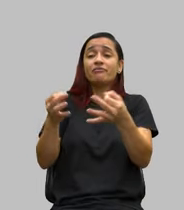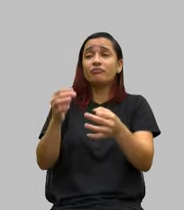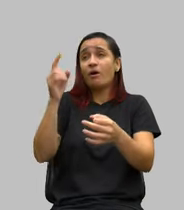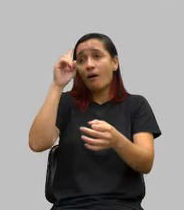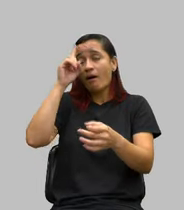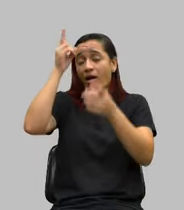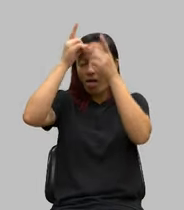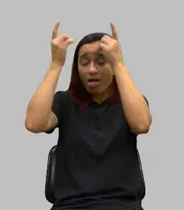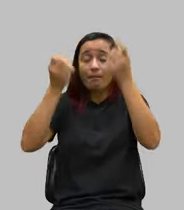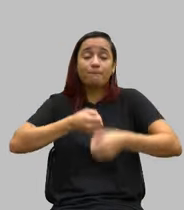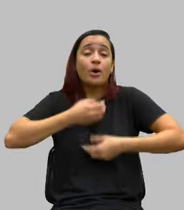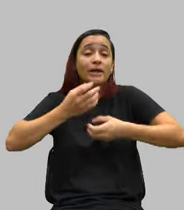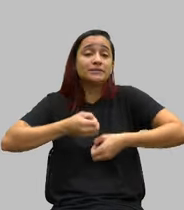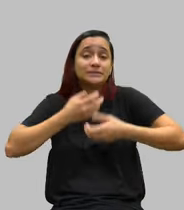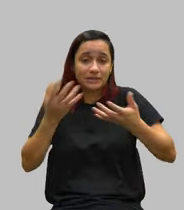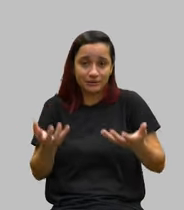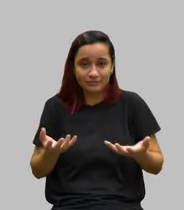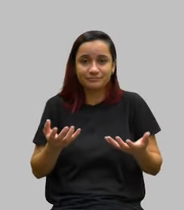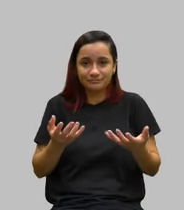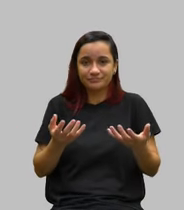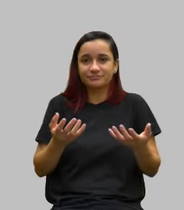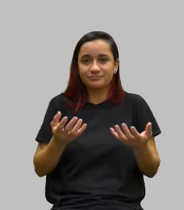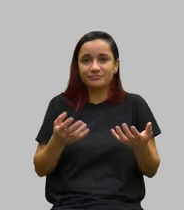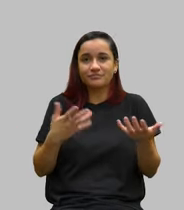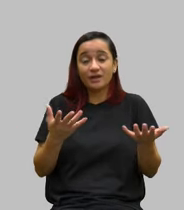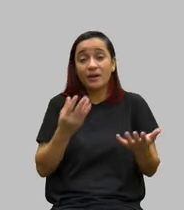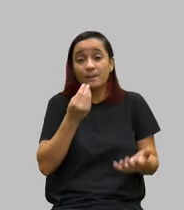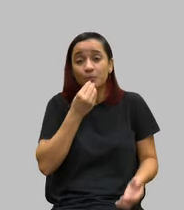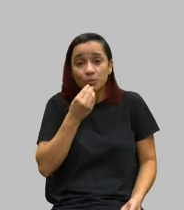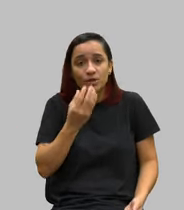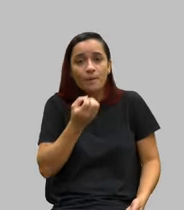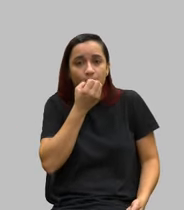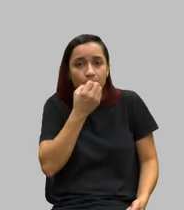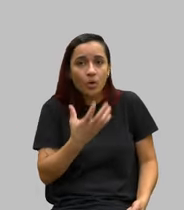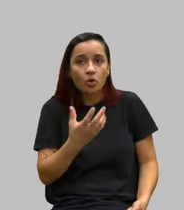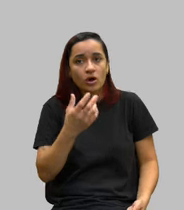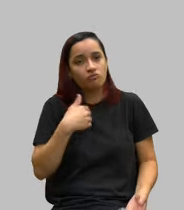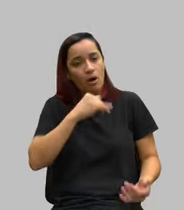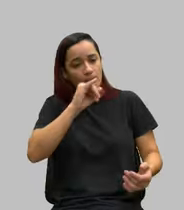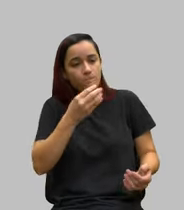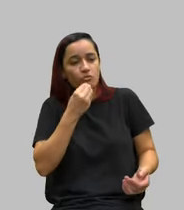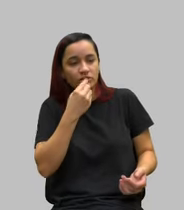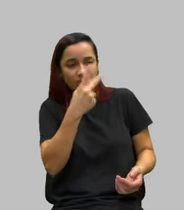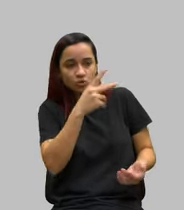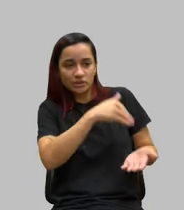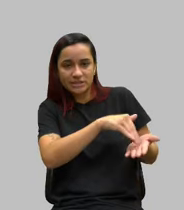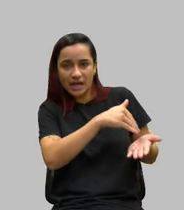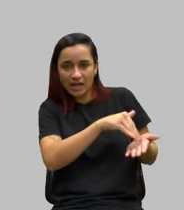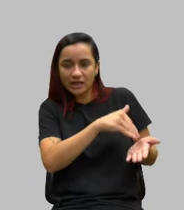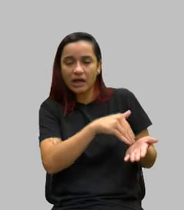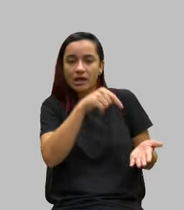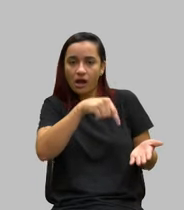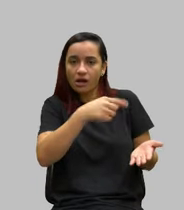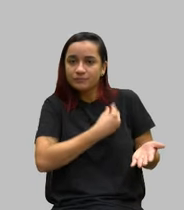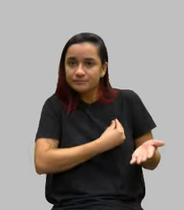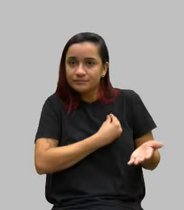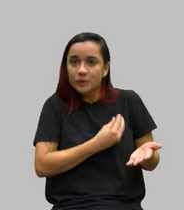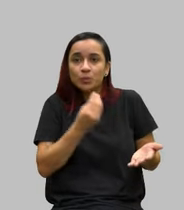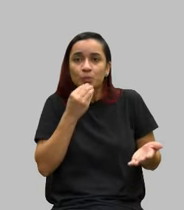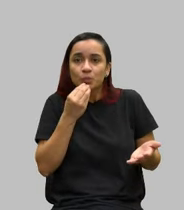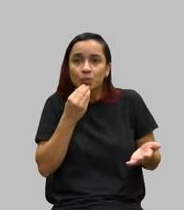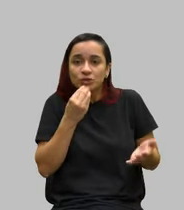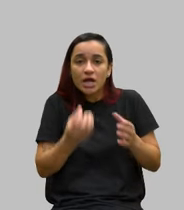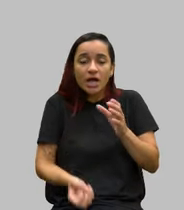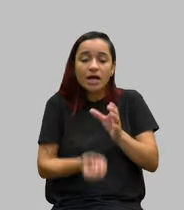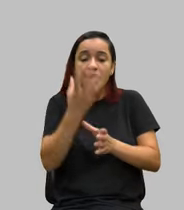seria muito bom aproveitando aqui o seu o seu secretariado aqui né os seus subsecretários que criasse dentro da